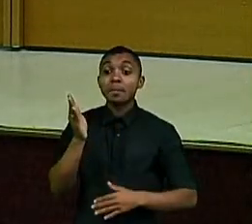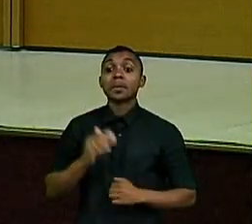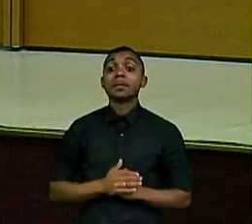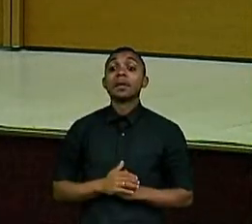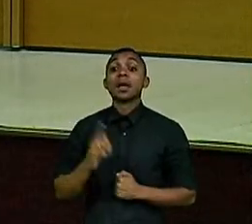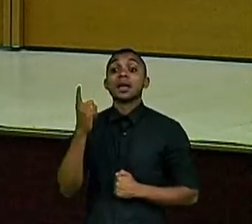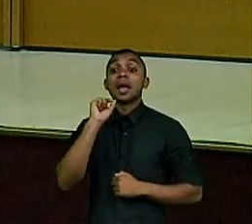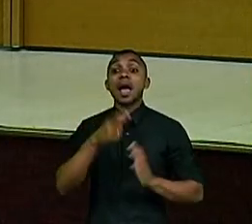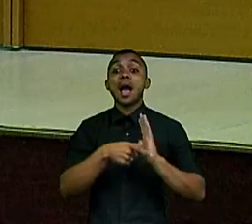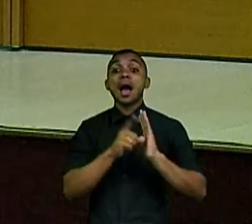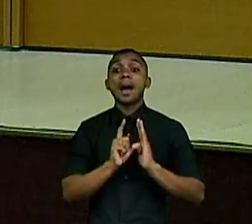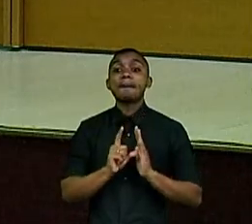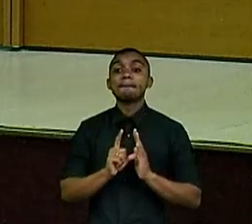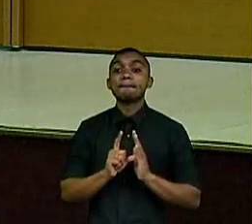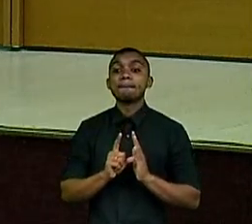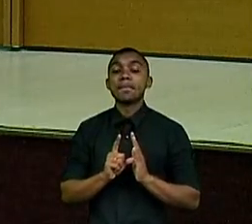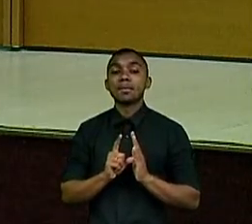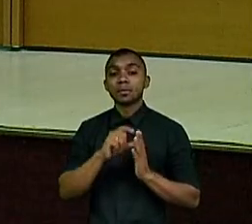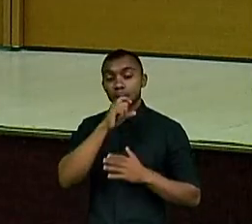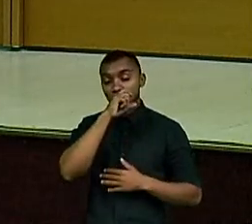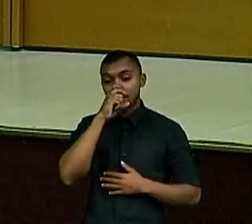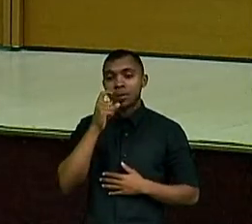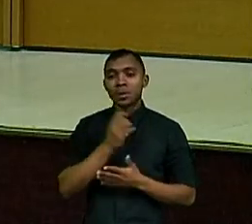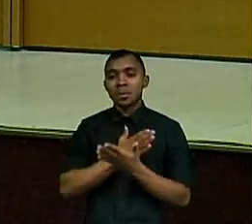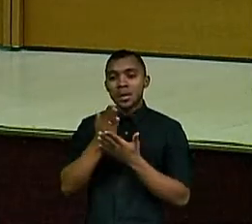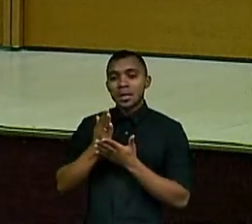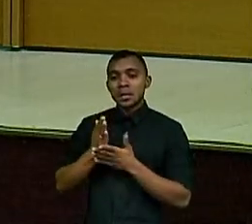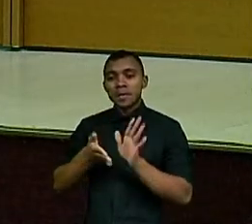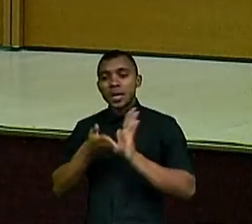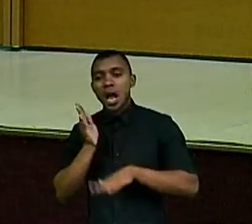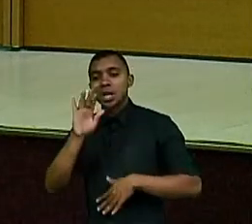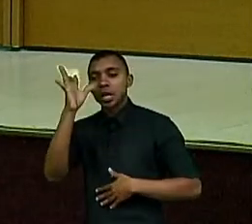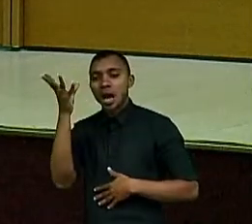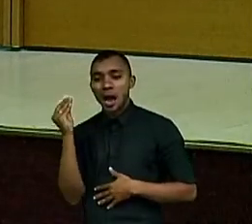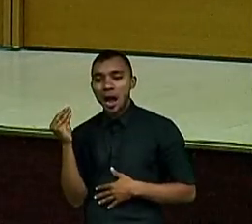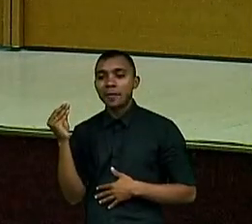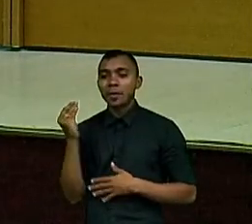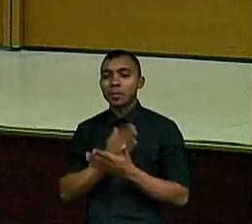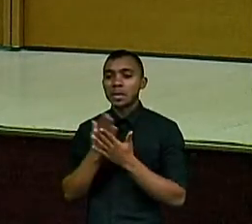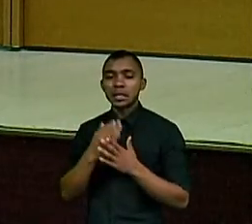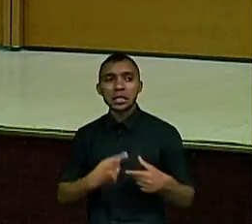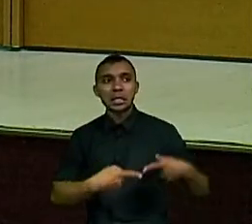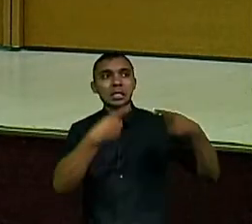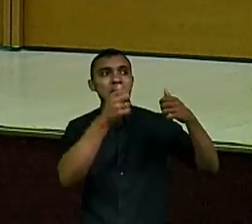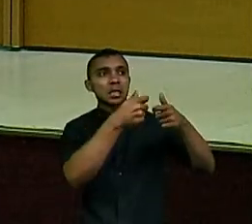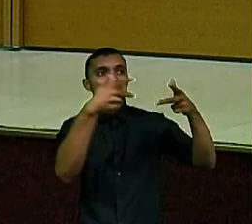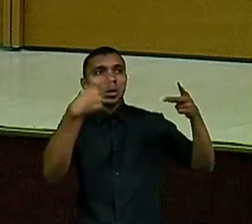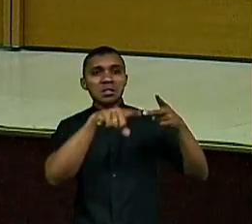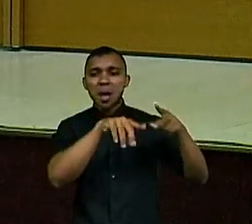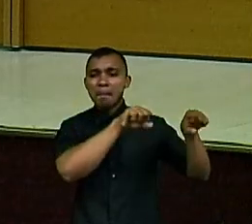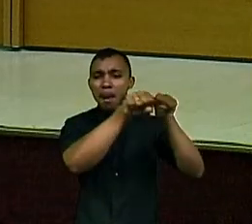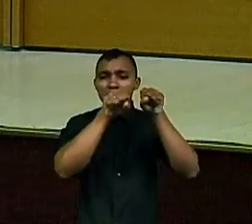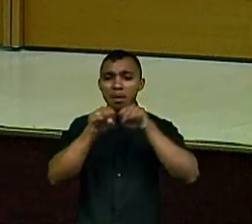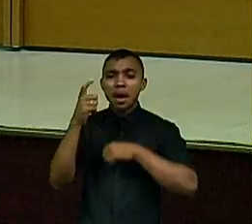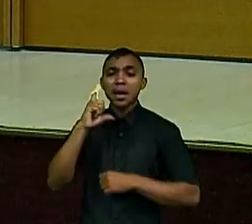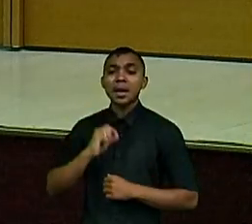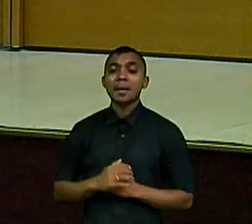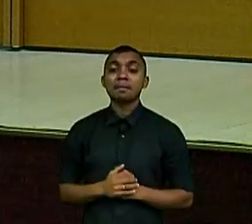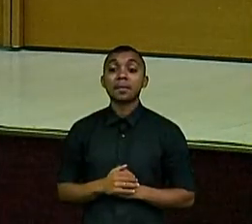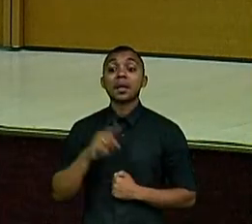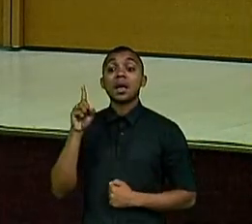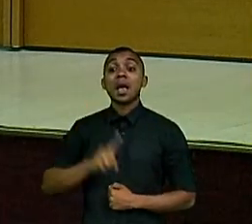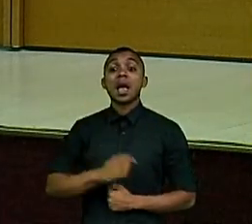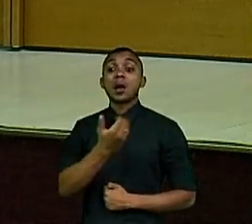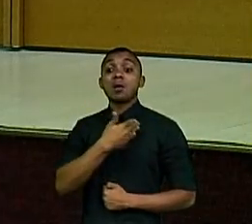vai fatiar a África a América que vai promover guerras que vai promover extermínios é justamente os governos